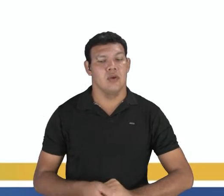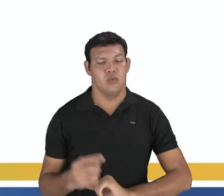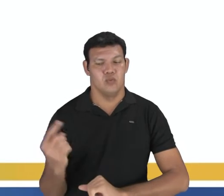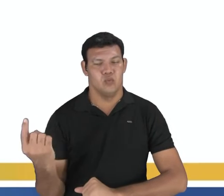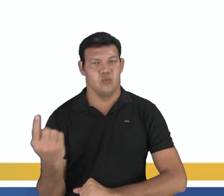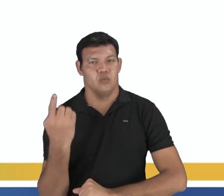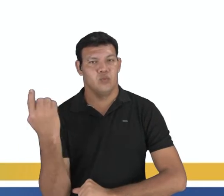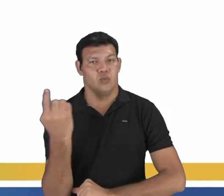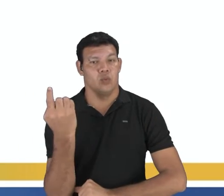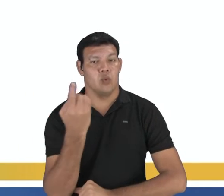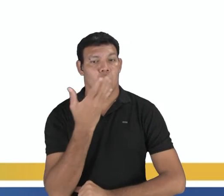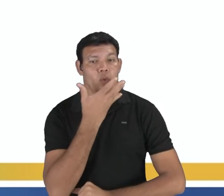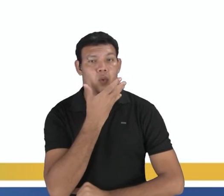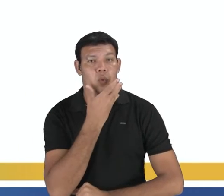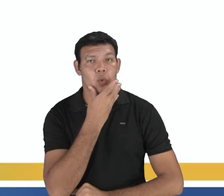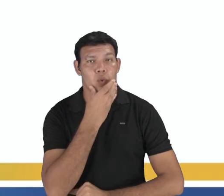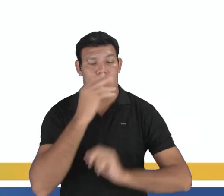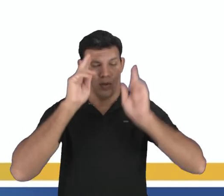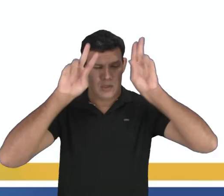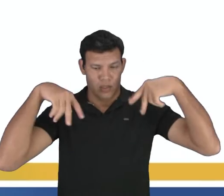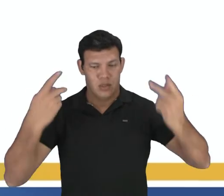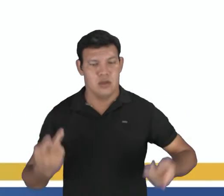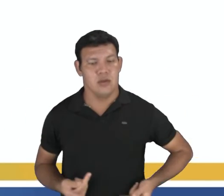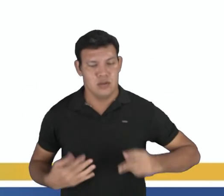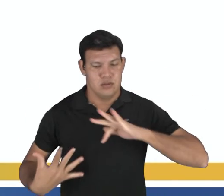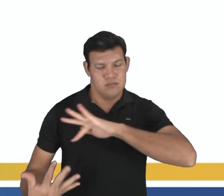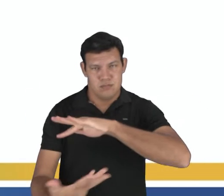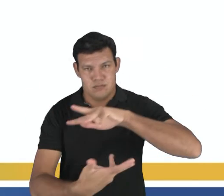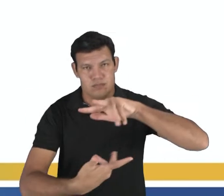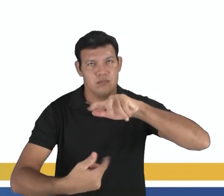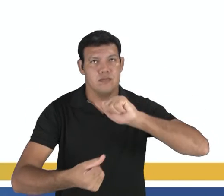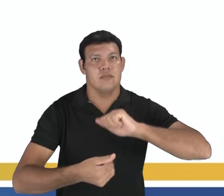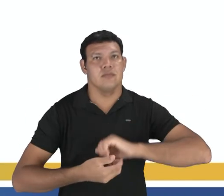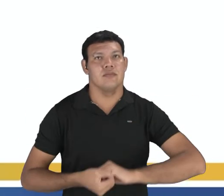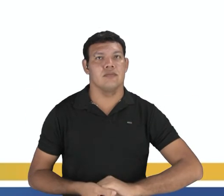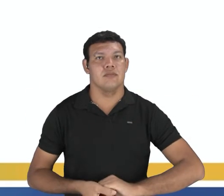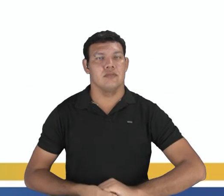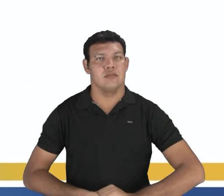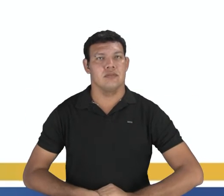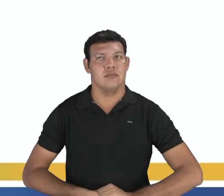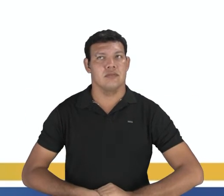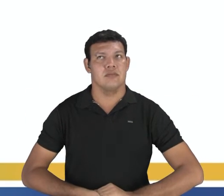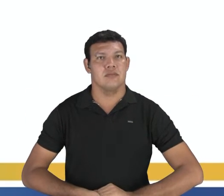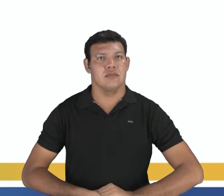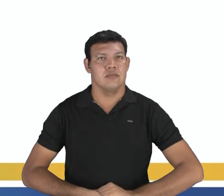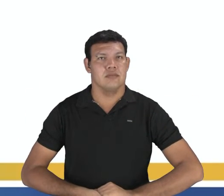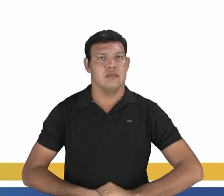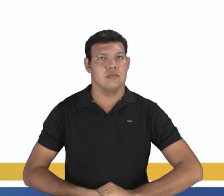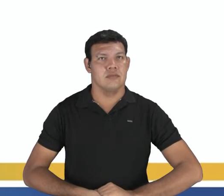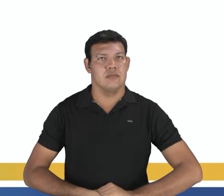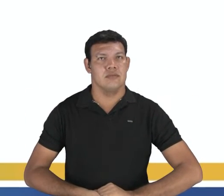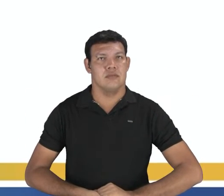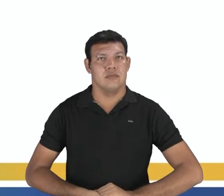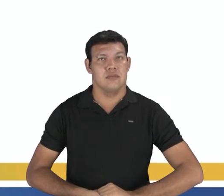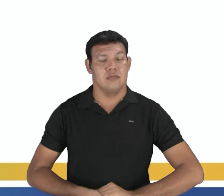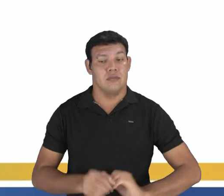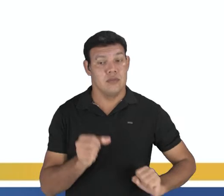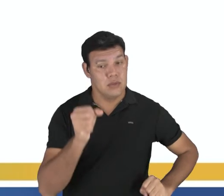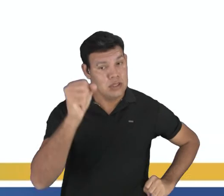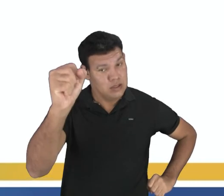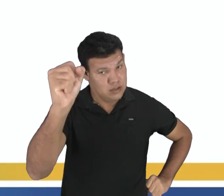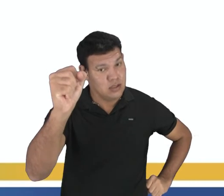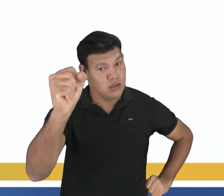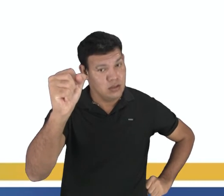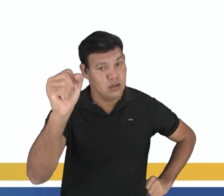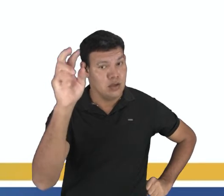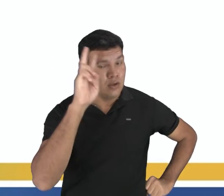da terra the rim of the story is the Tiny House door code is a heroína da